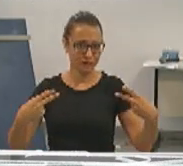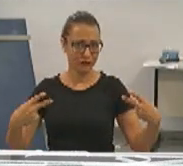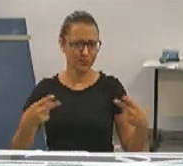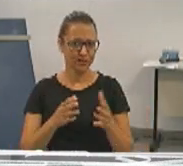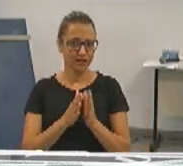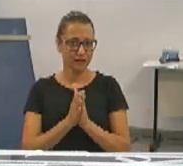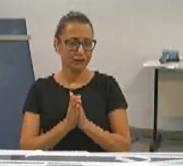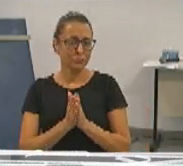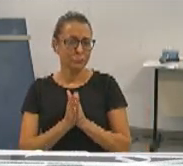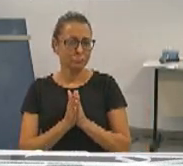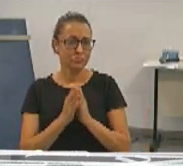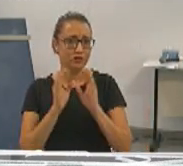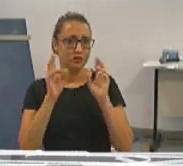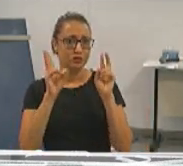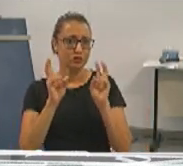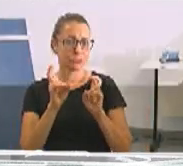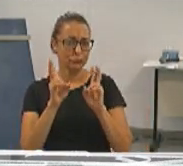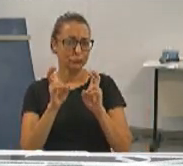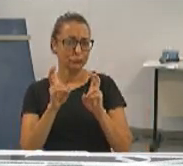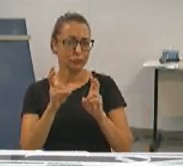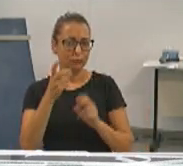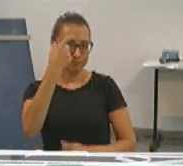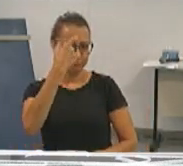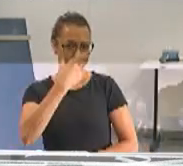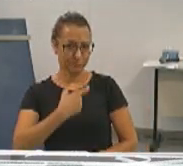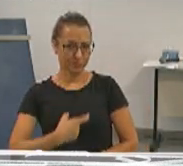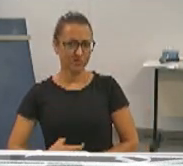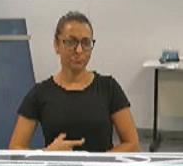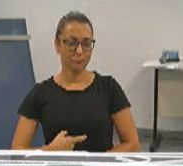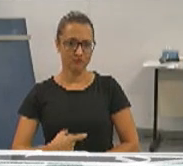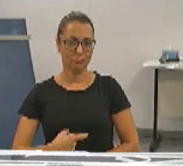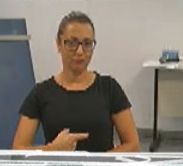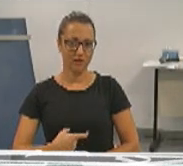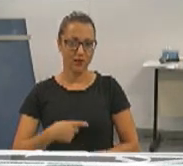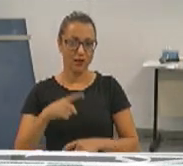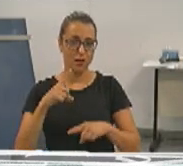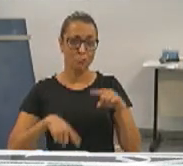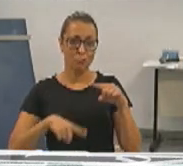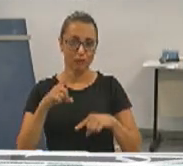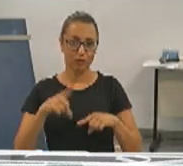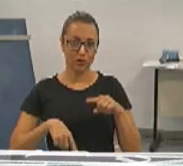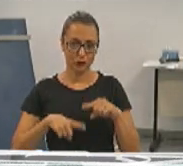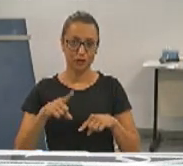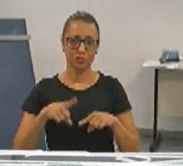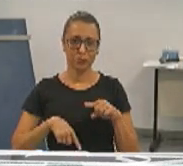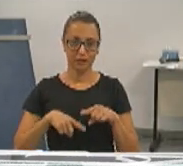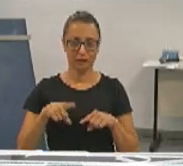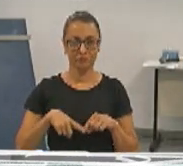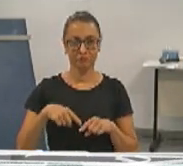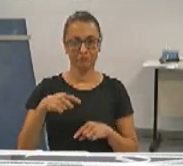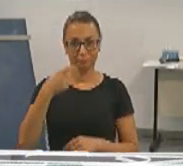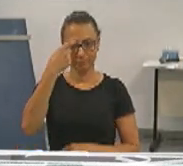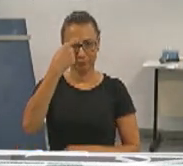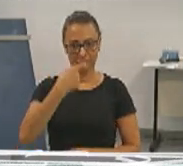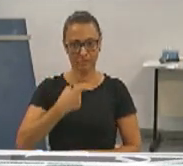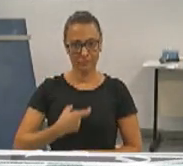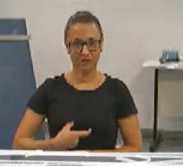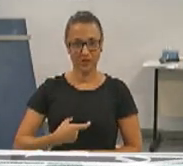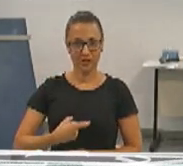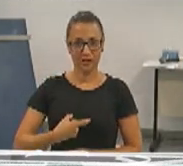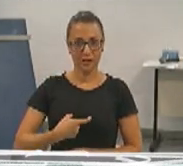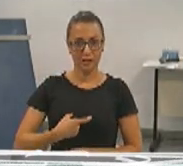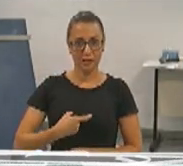a sua posição política de ser de